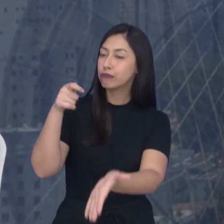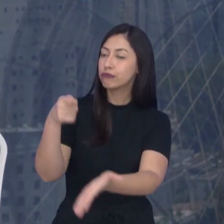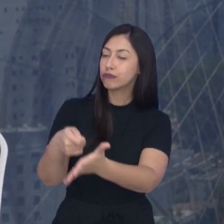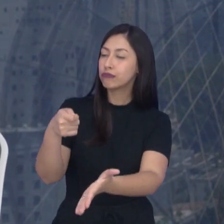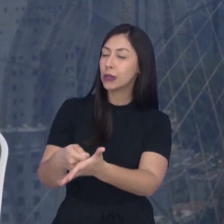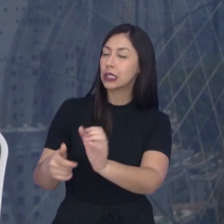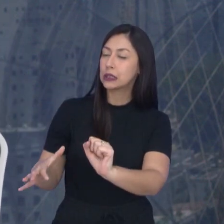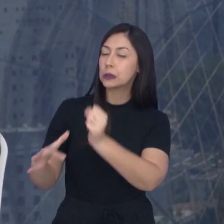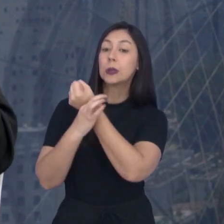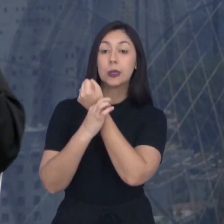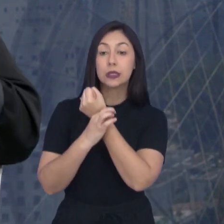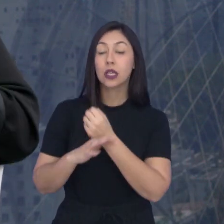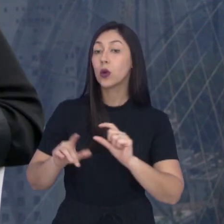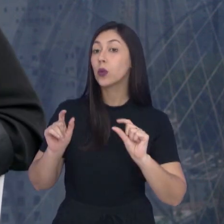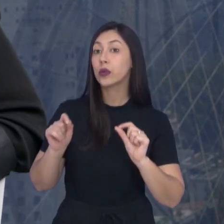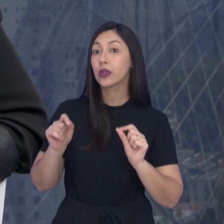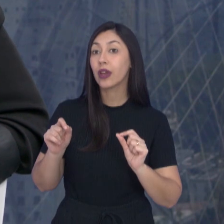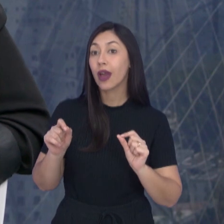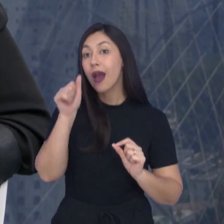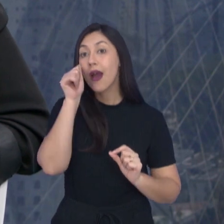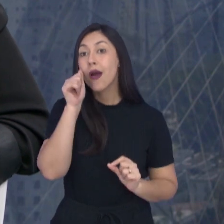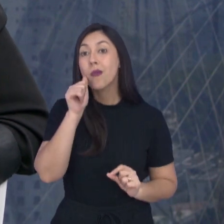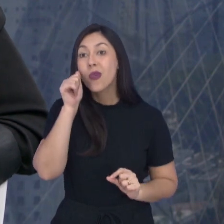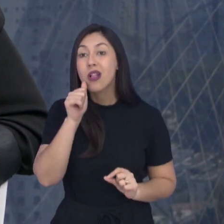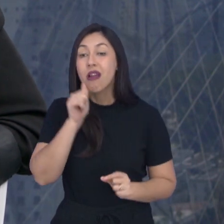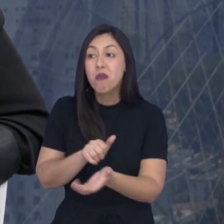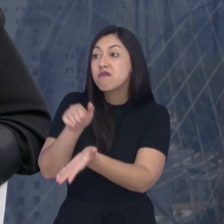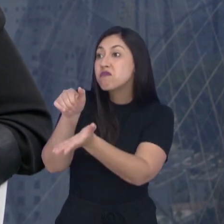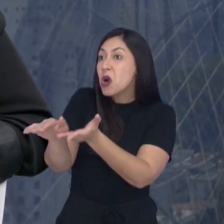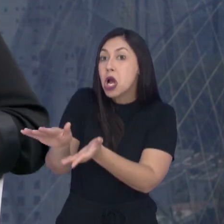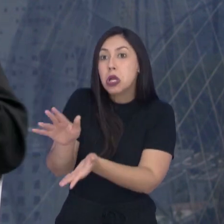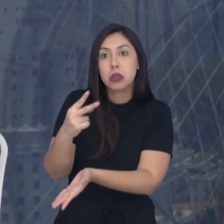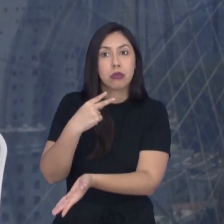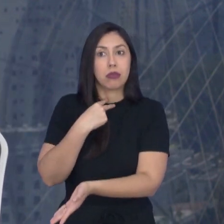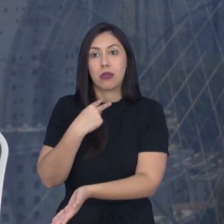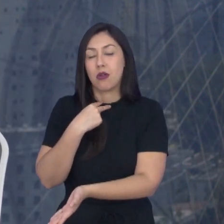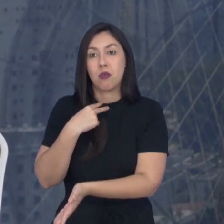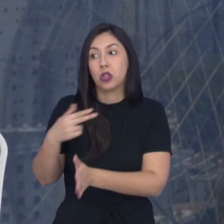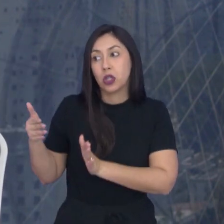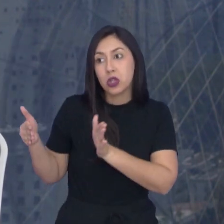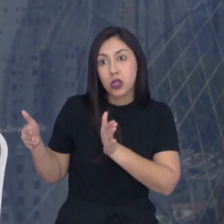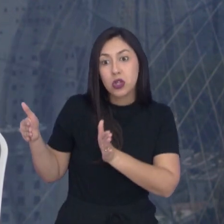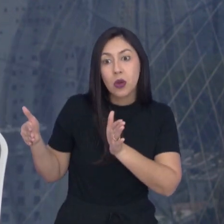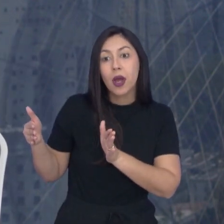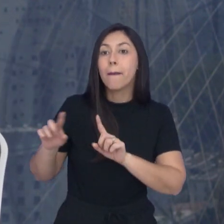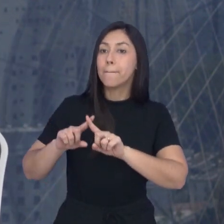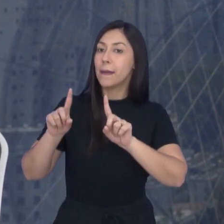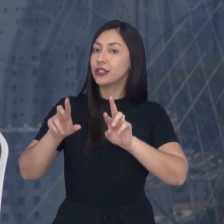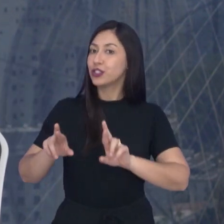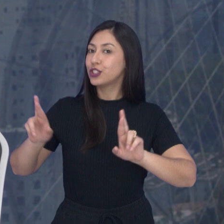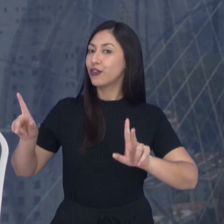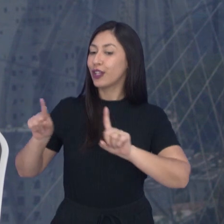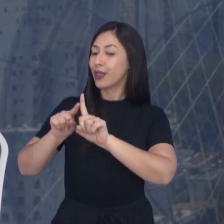essa estabilidade? É o período que a mulher não vai poder ser demitida, tá? Então, que difere da licença maternidade. Então, a